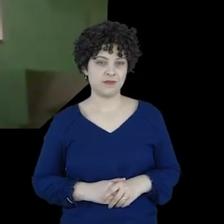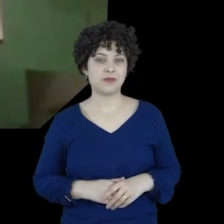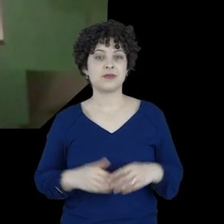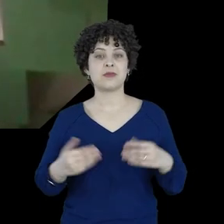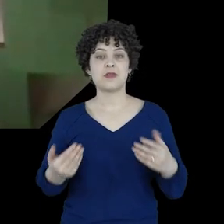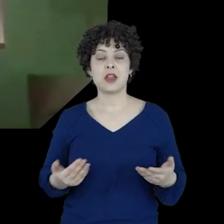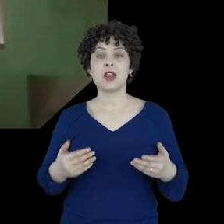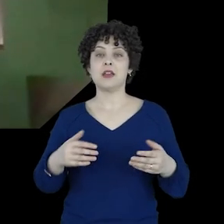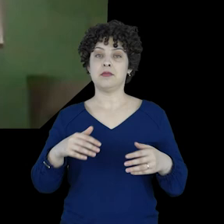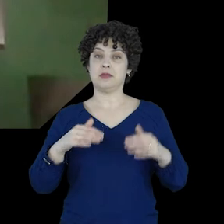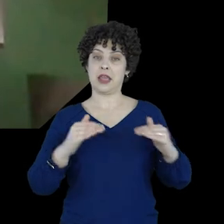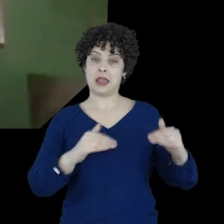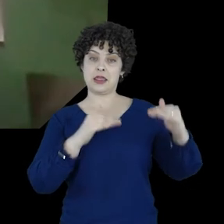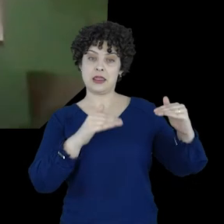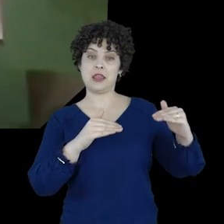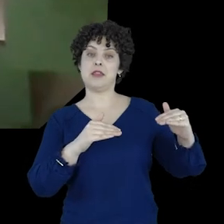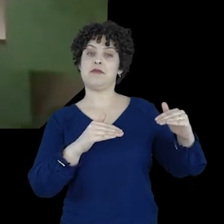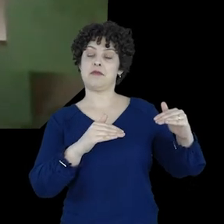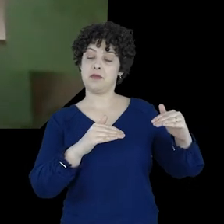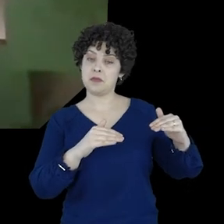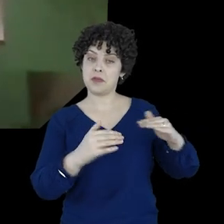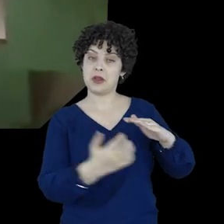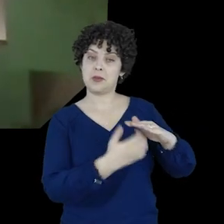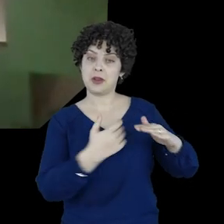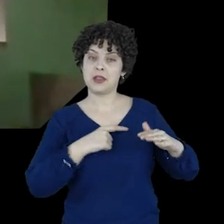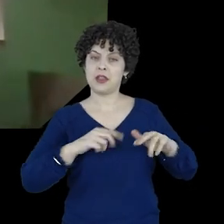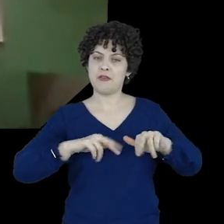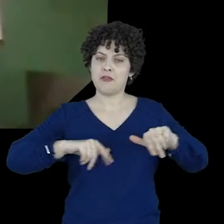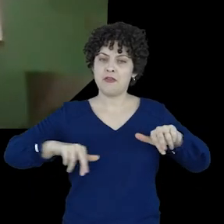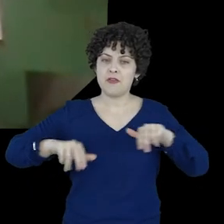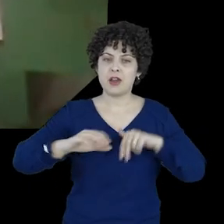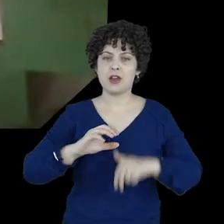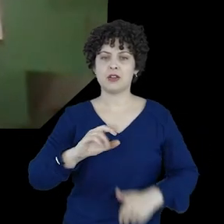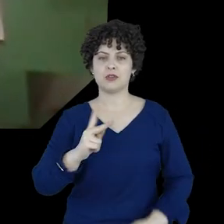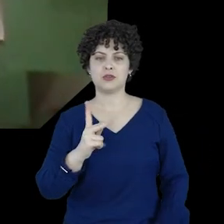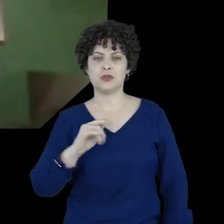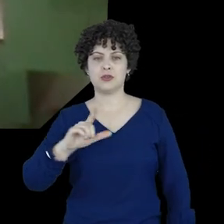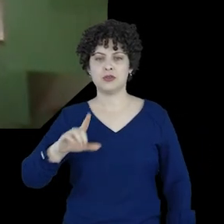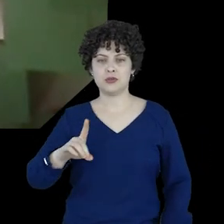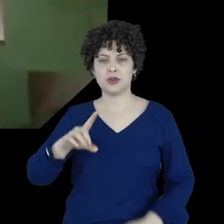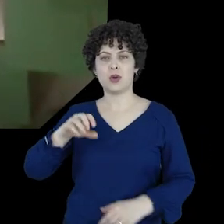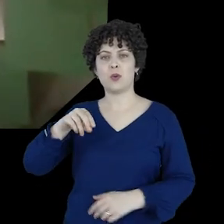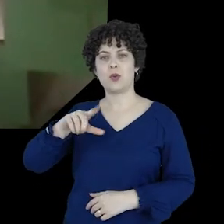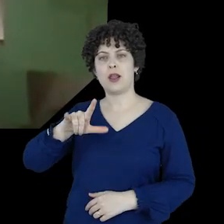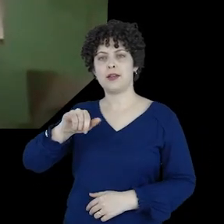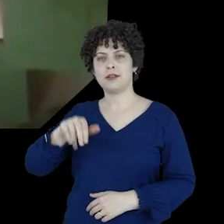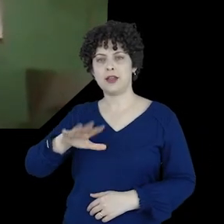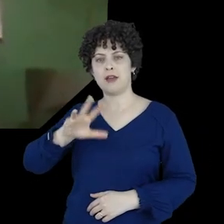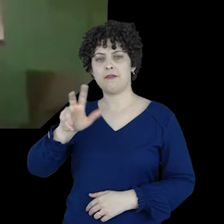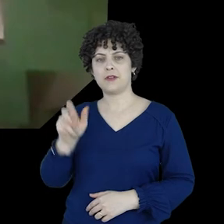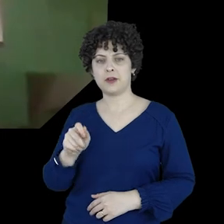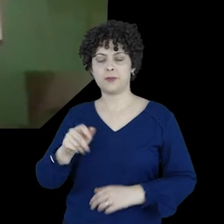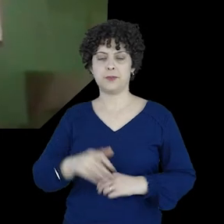em nível organizacional, temos diversas iniciativas na Child Online África.